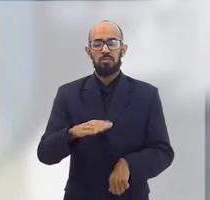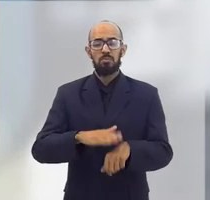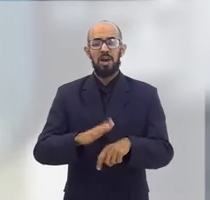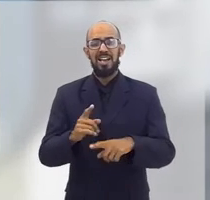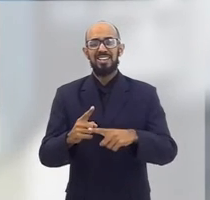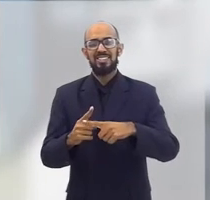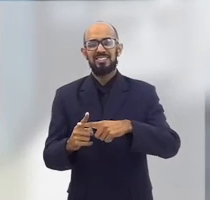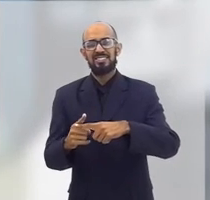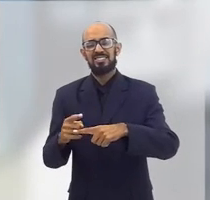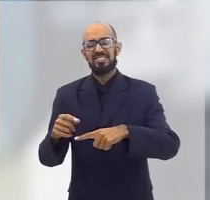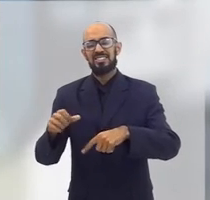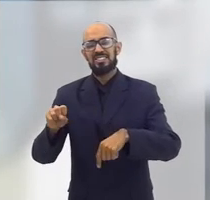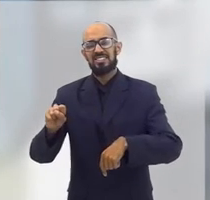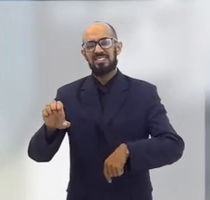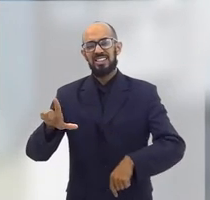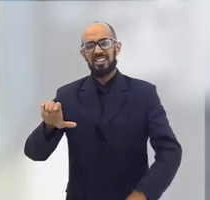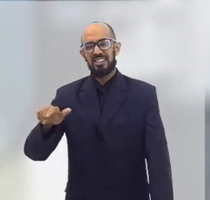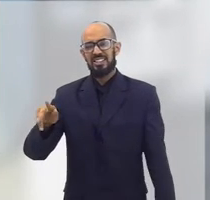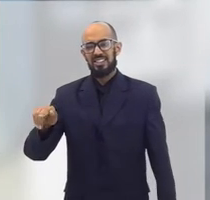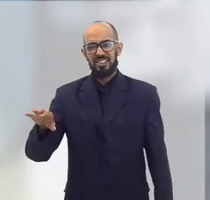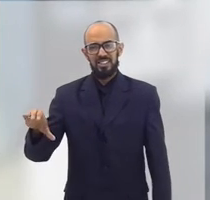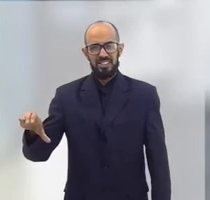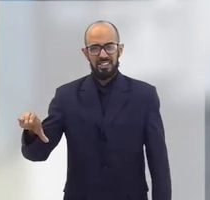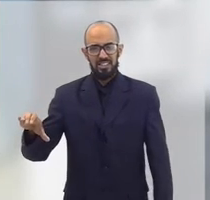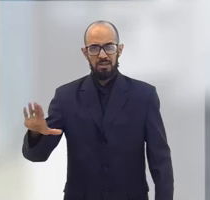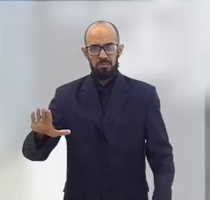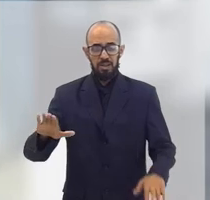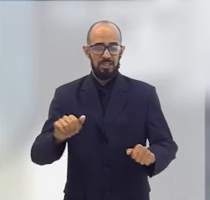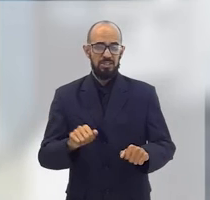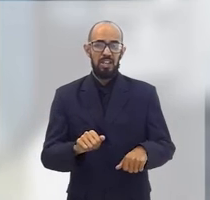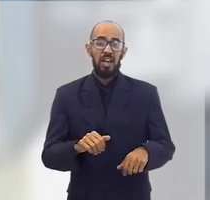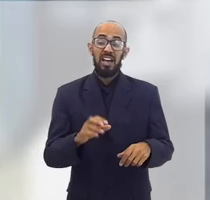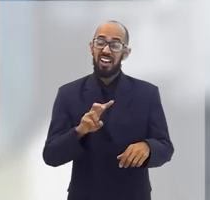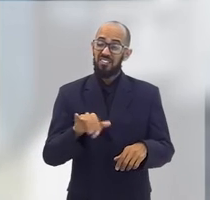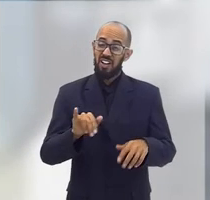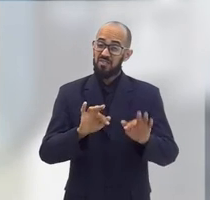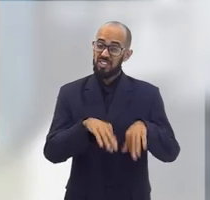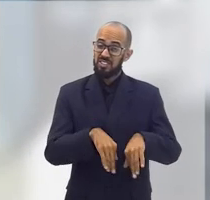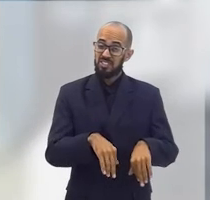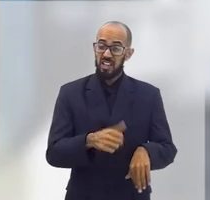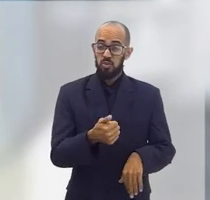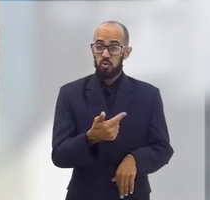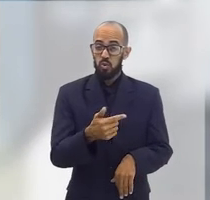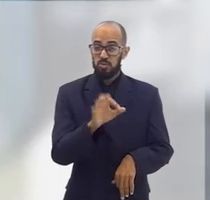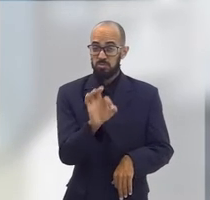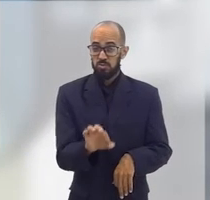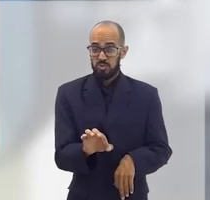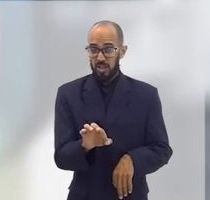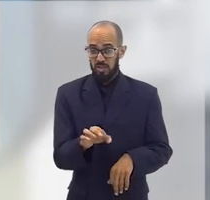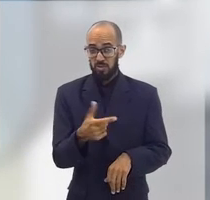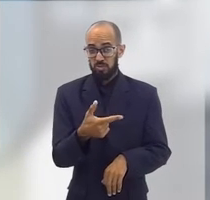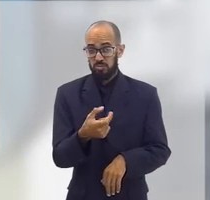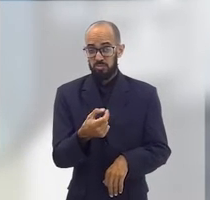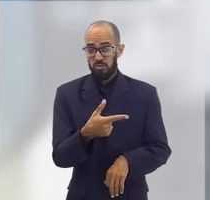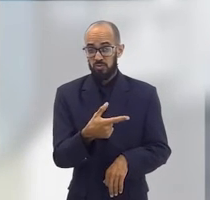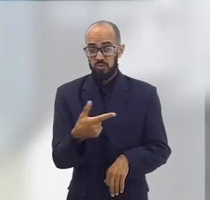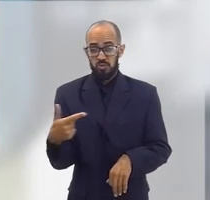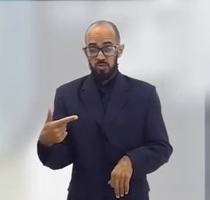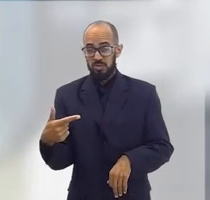está em 10,75%, a tendência é que ela finalize o ano em 12%. Então, isso aumentou